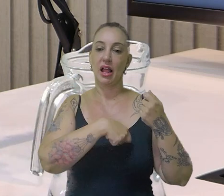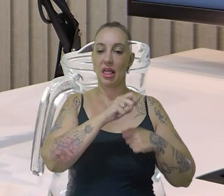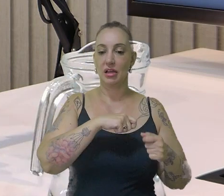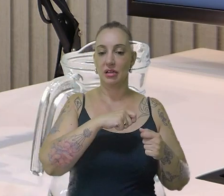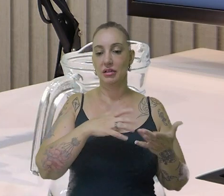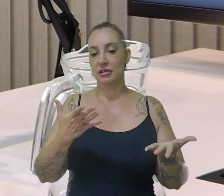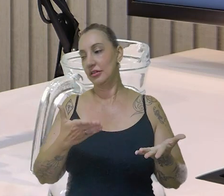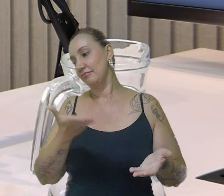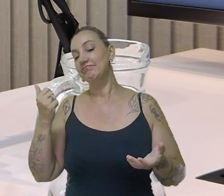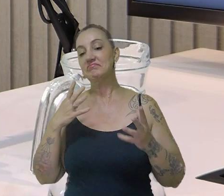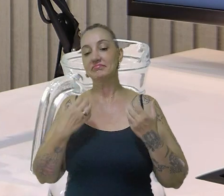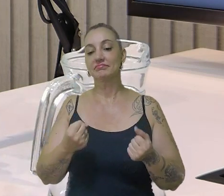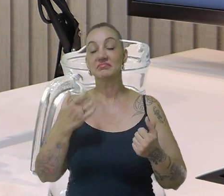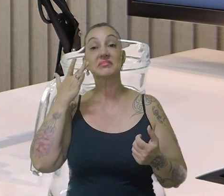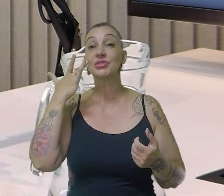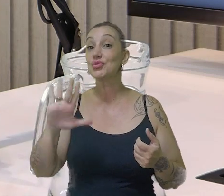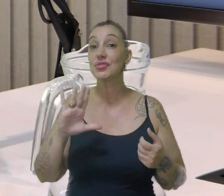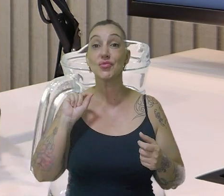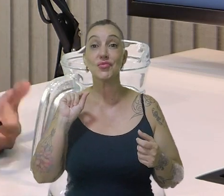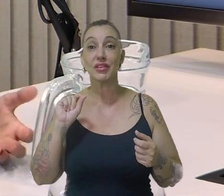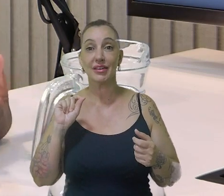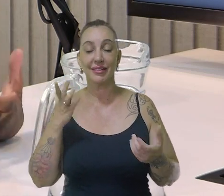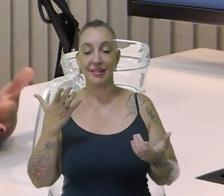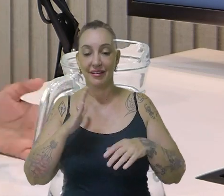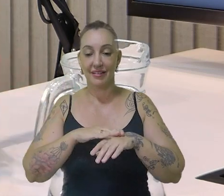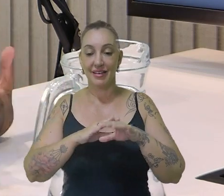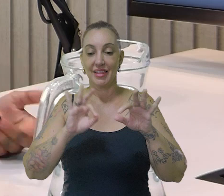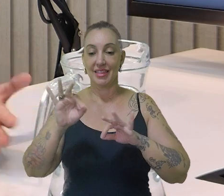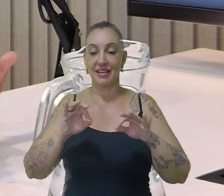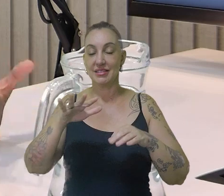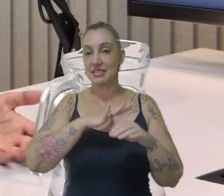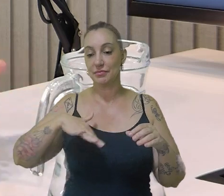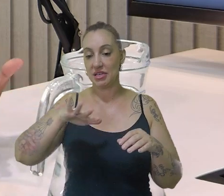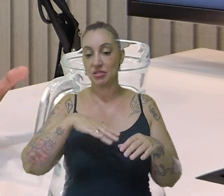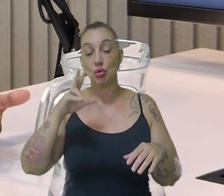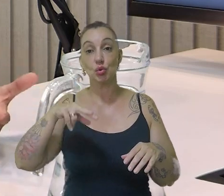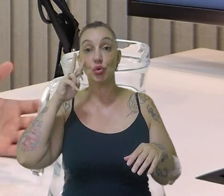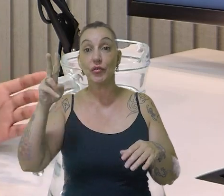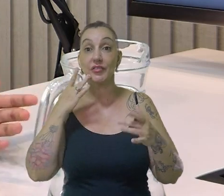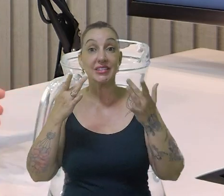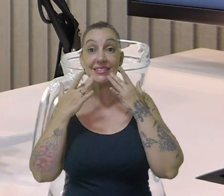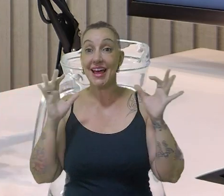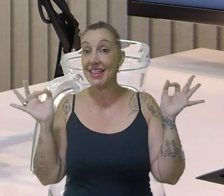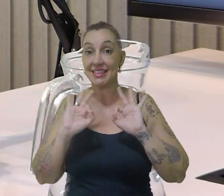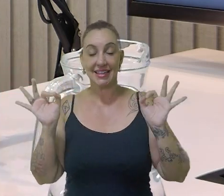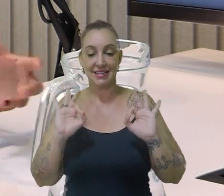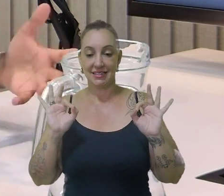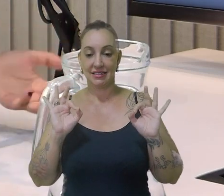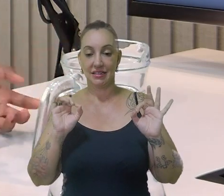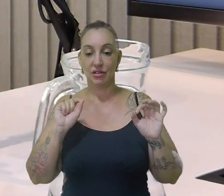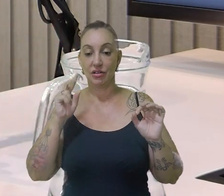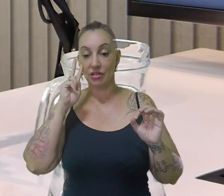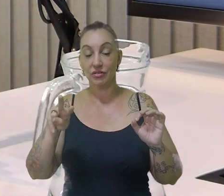e ele falou assim Ah vamos aí ele nem sabia o que que era ser um técnico de um espaço ele nunca tinha visto uma peça de teatro as